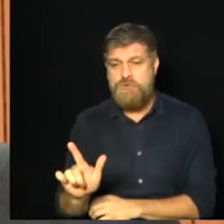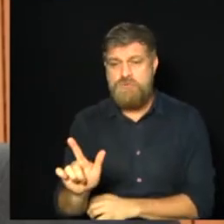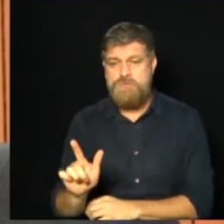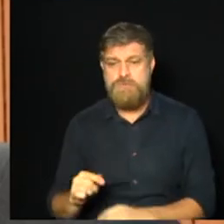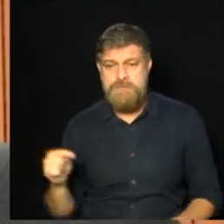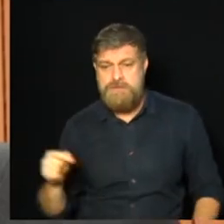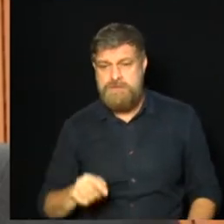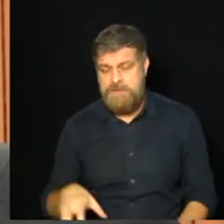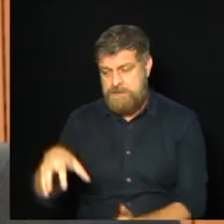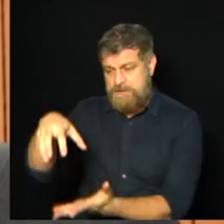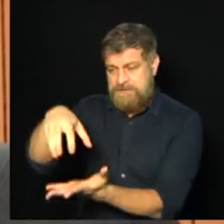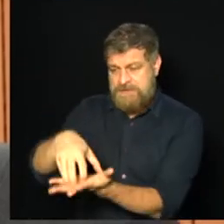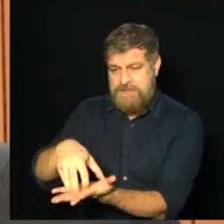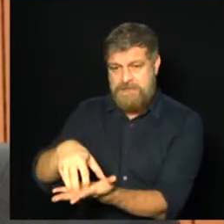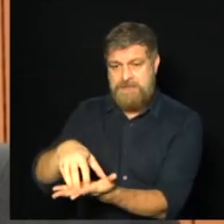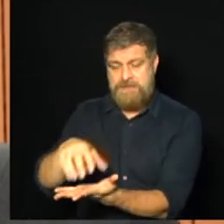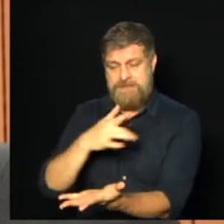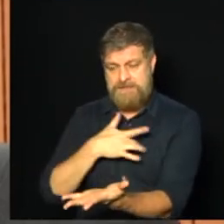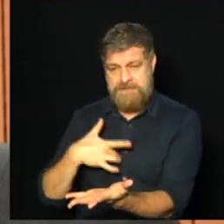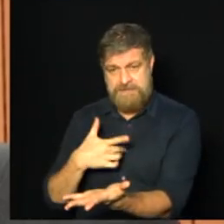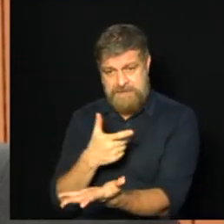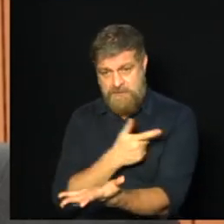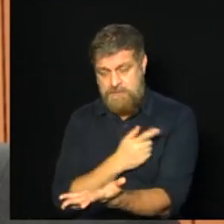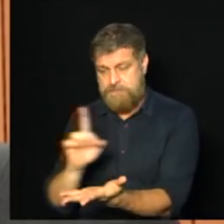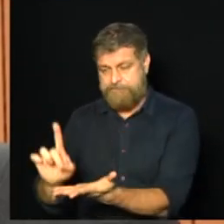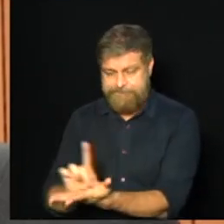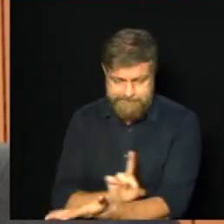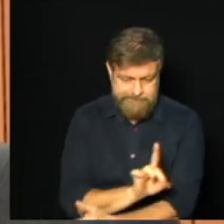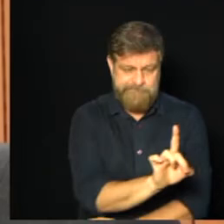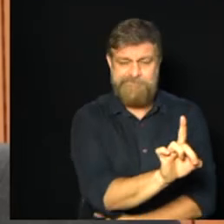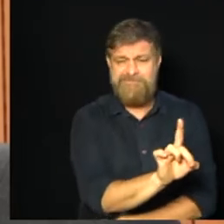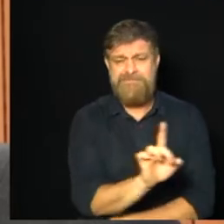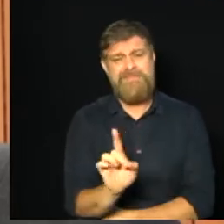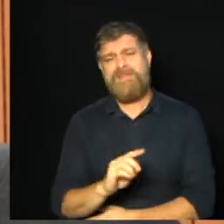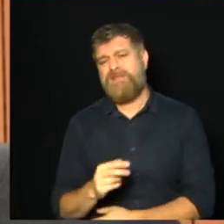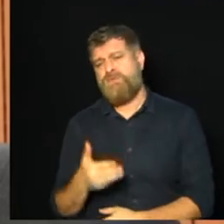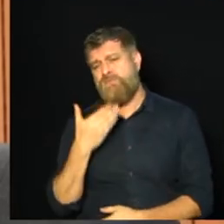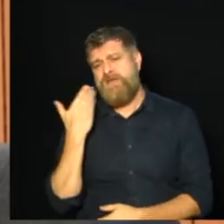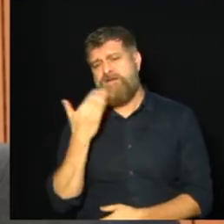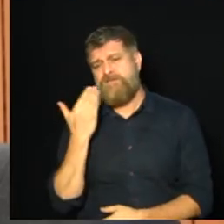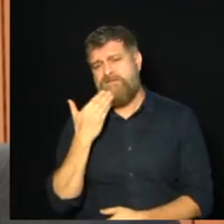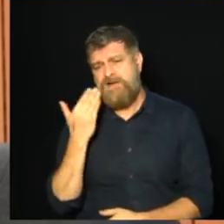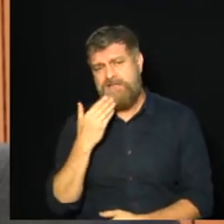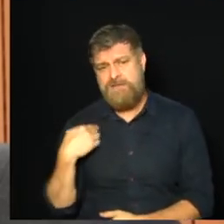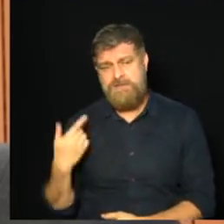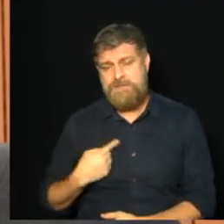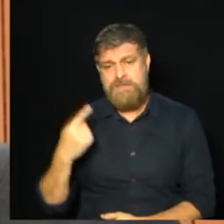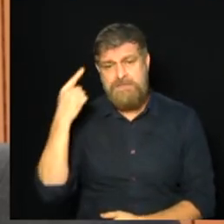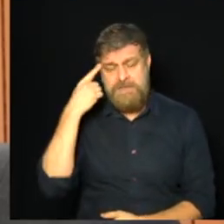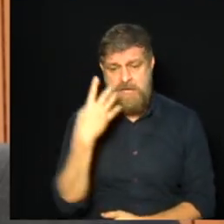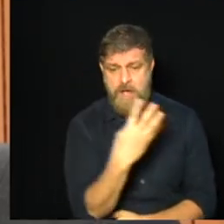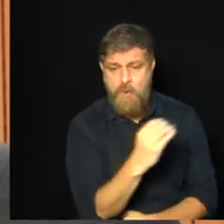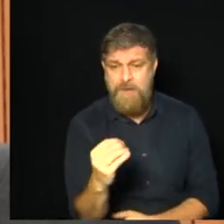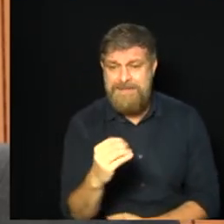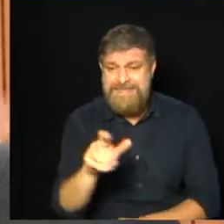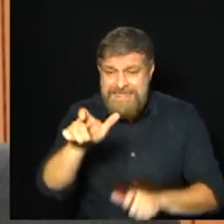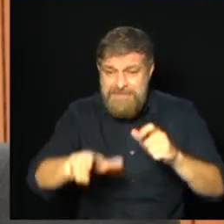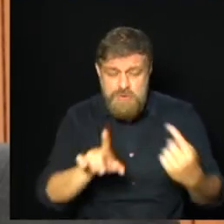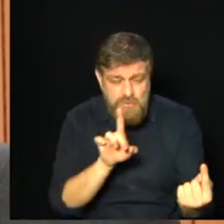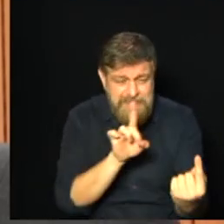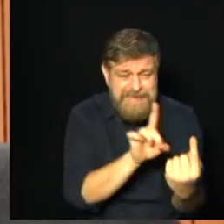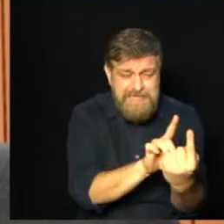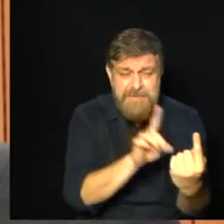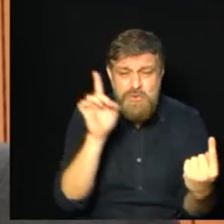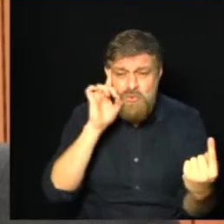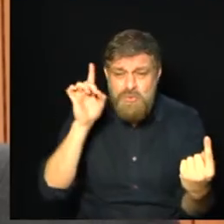na UBS. Tudo bem, a gente pode fazer isso, mas sabe que não é fácil quando nós estamos falando em 400 atendimentos dia. Nós estamos